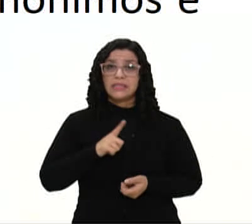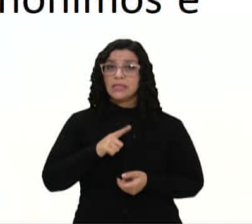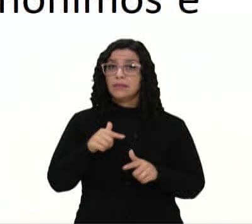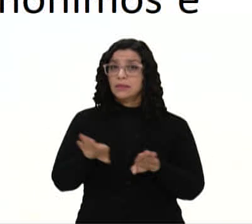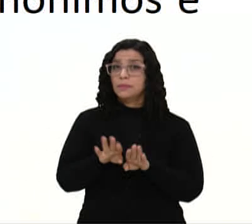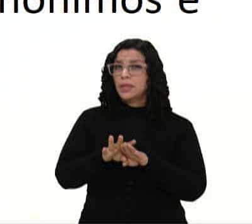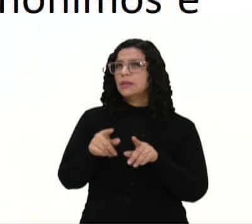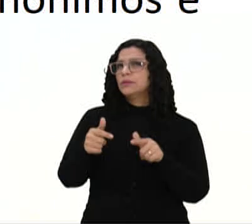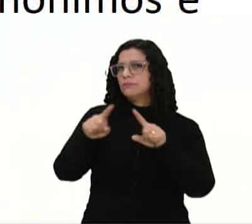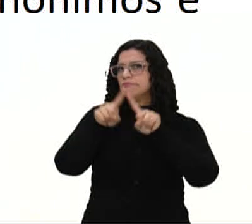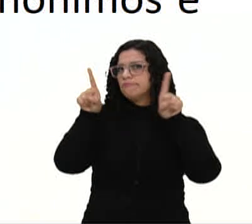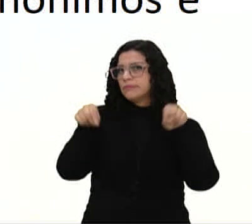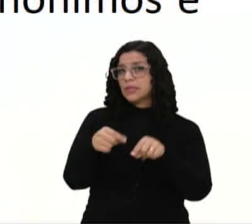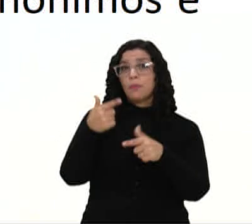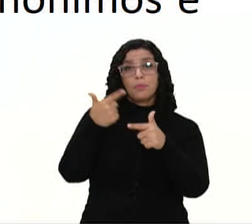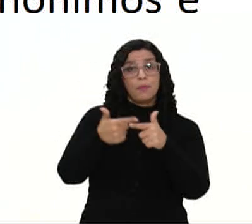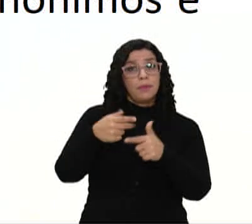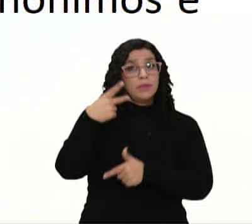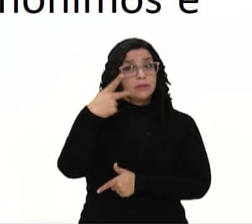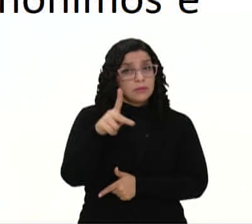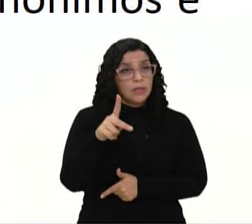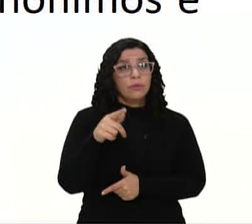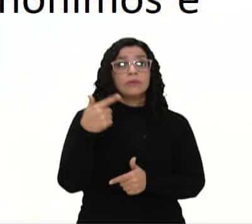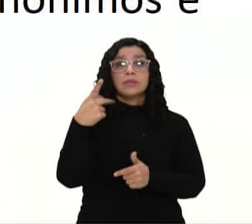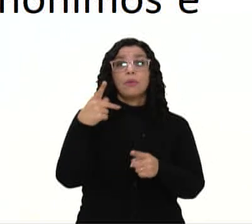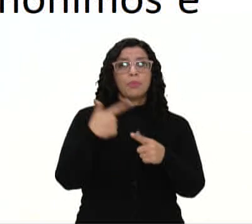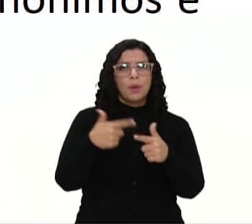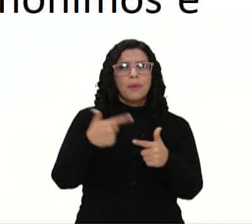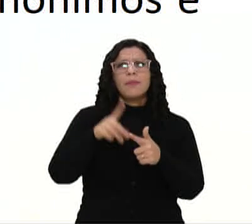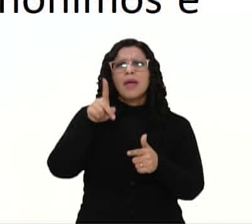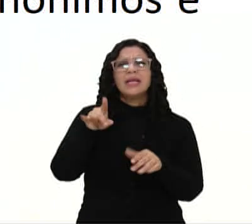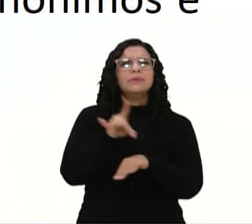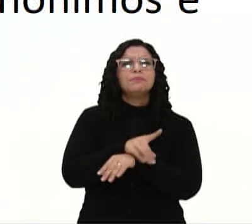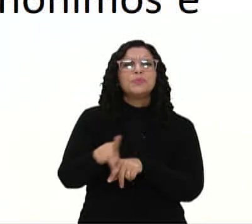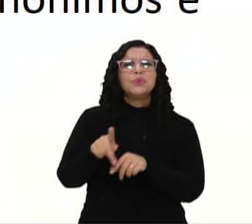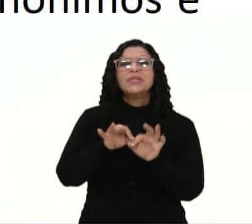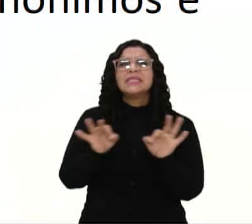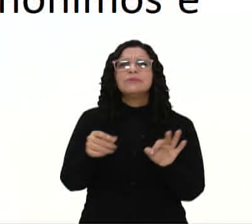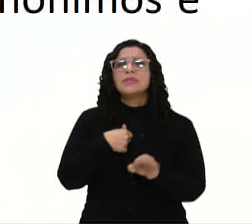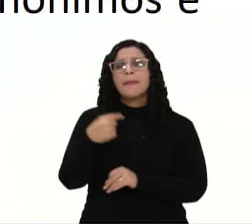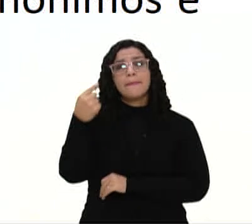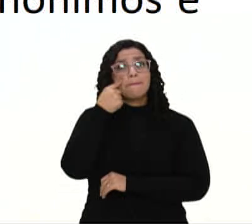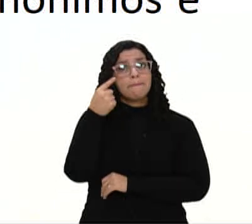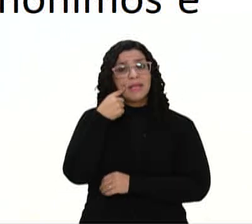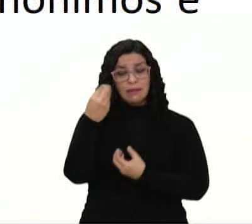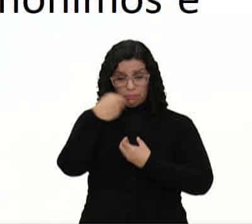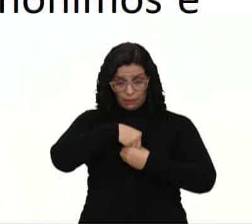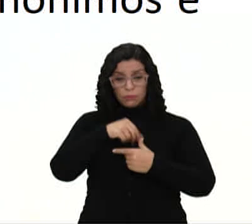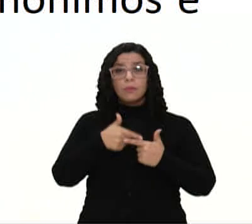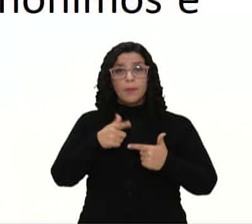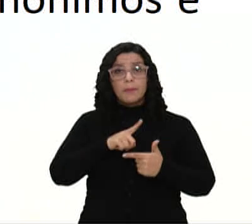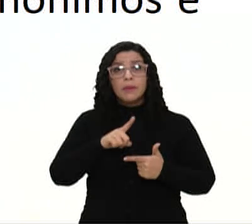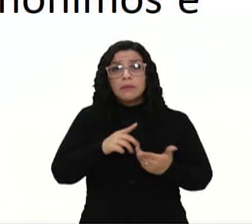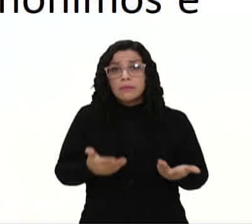novo trecho. O teu problema é pura e simplesmente achares que tens um problema.